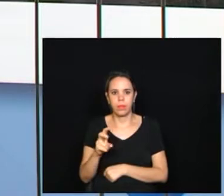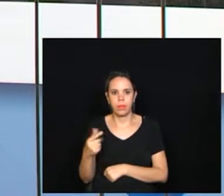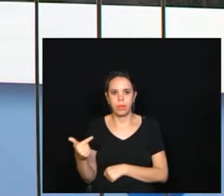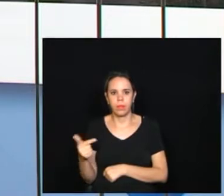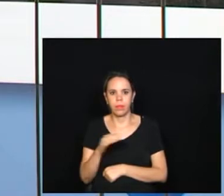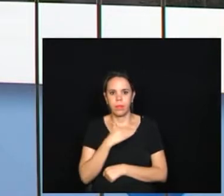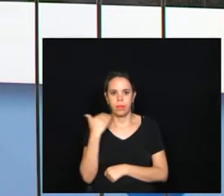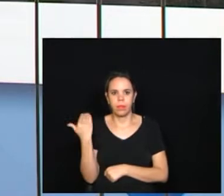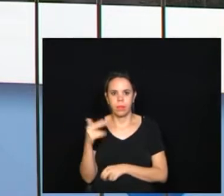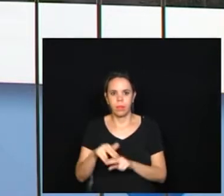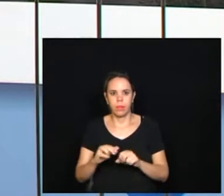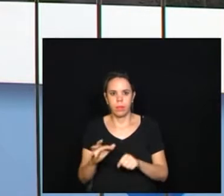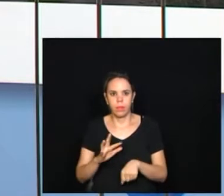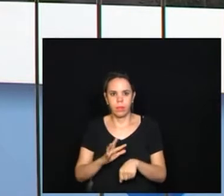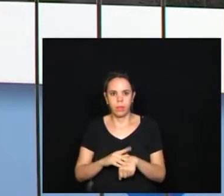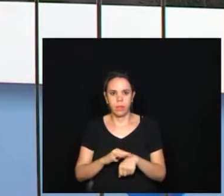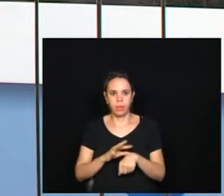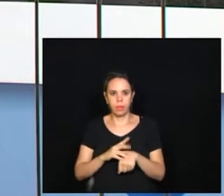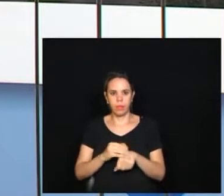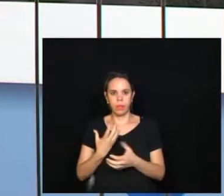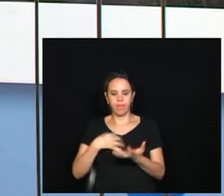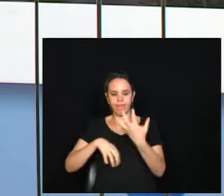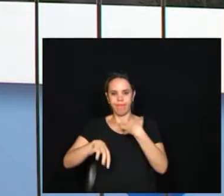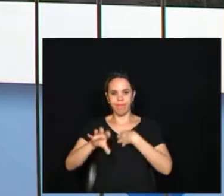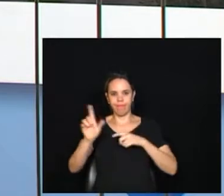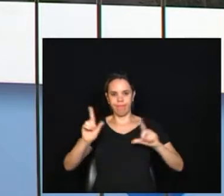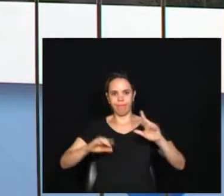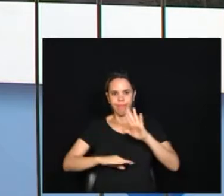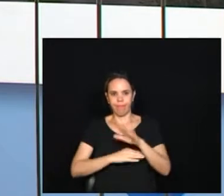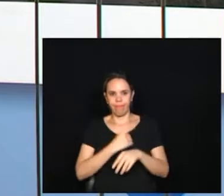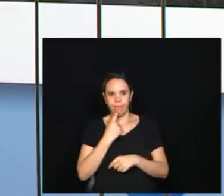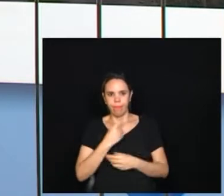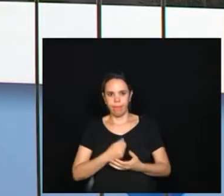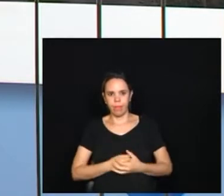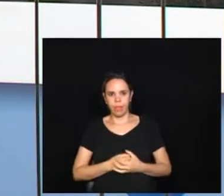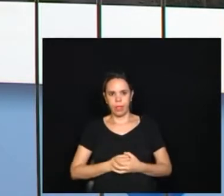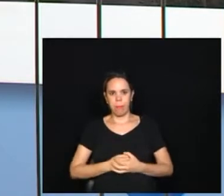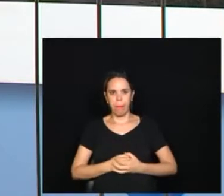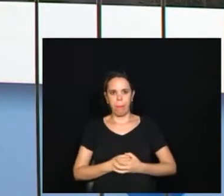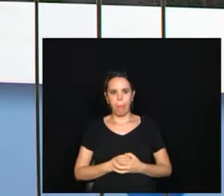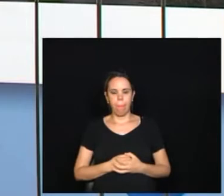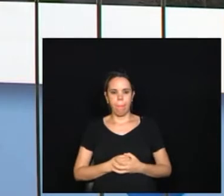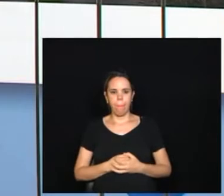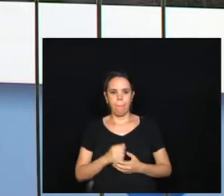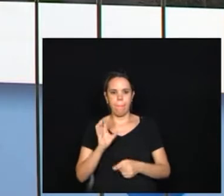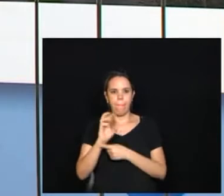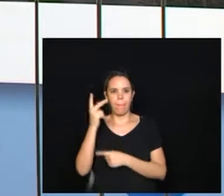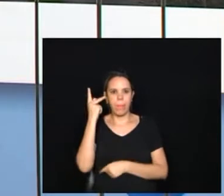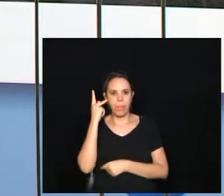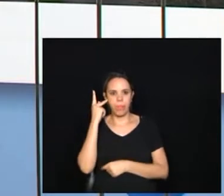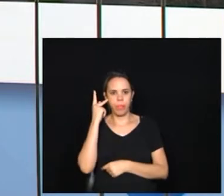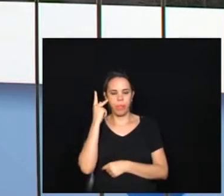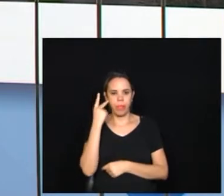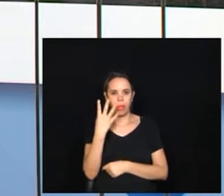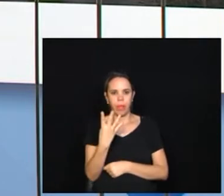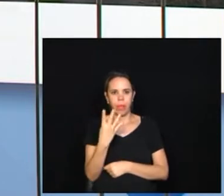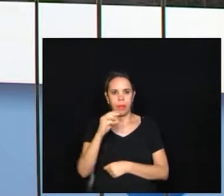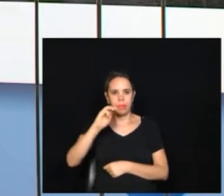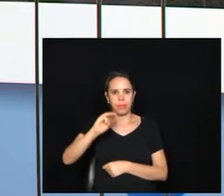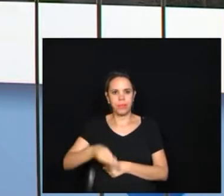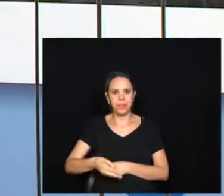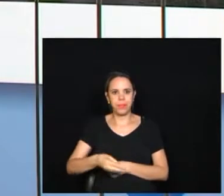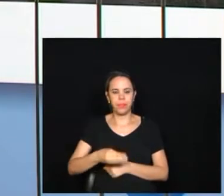598.152 óbitos devido à doença. Ficam aqui as condolências da TV Câmara Campinas. No estado de São Paulo, são